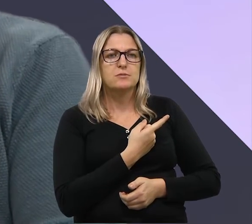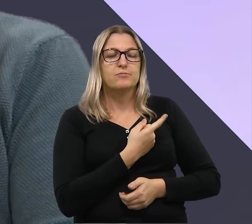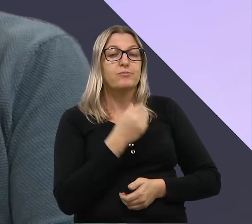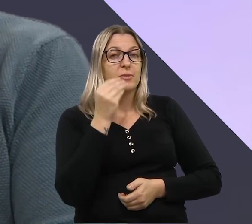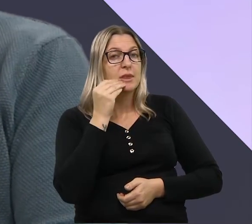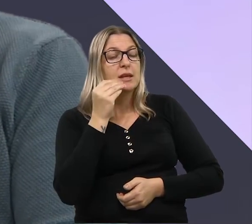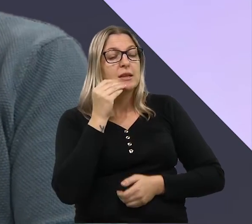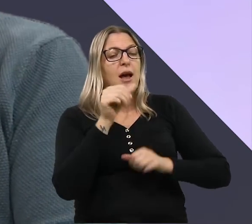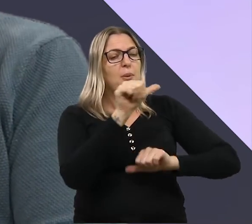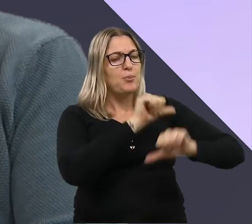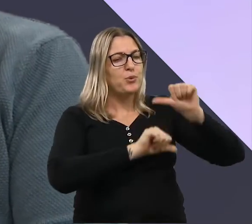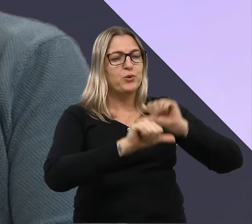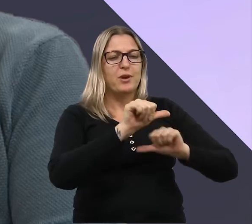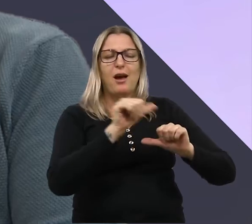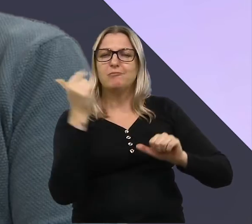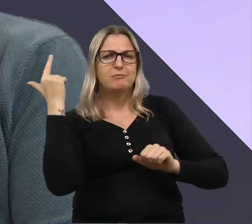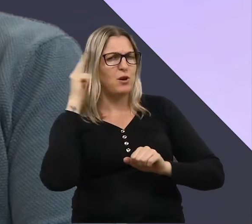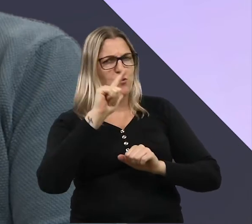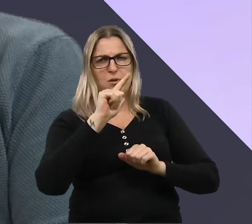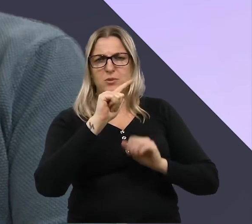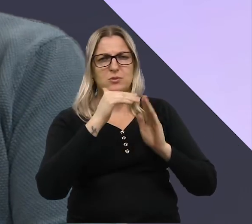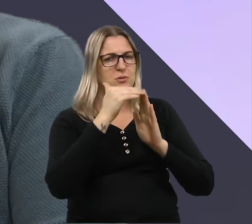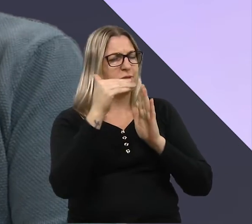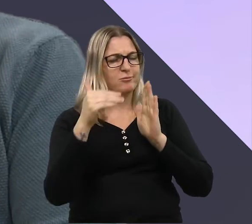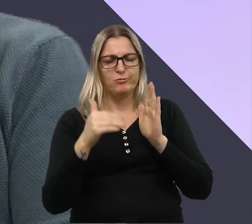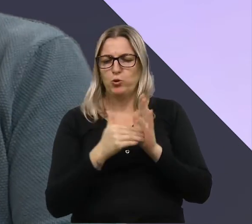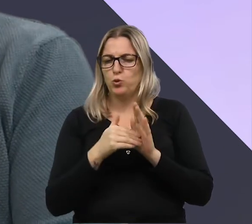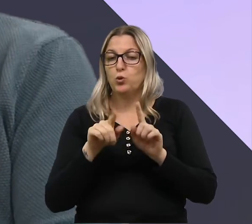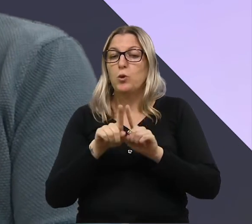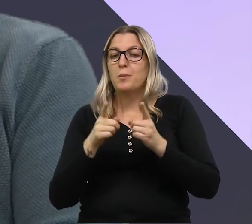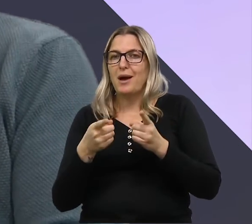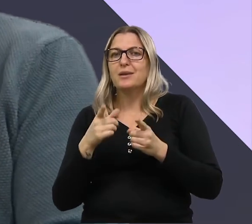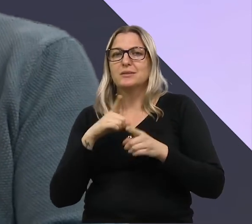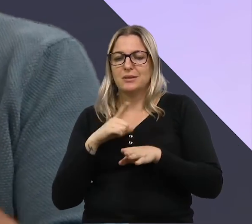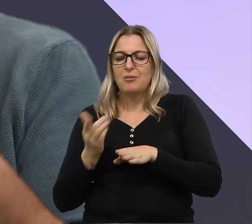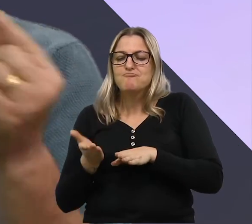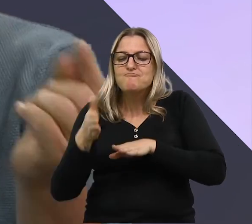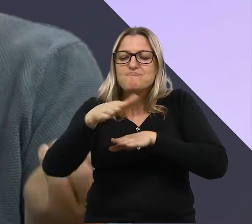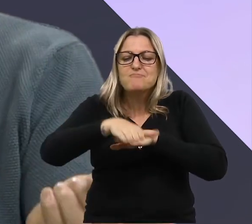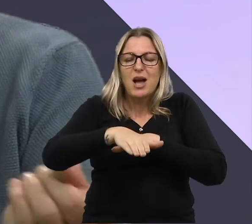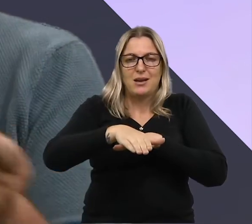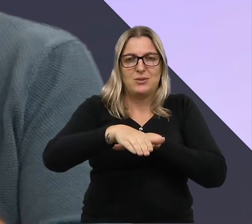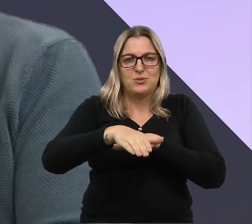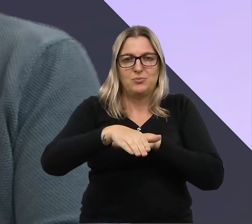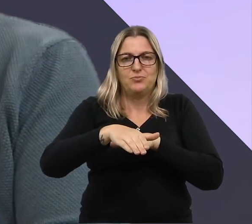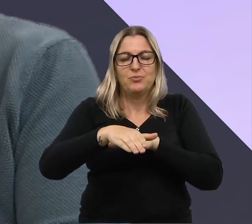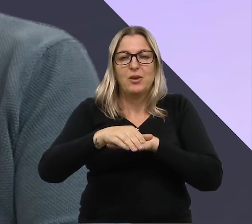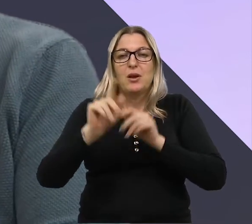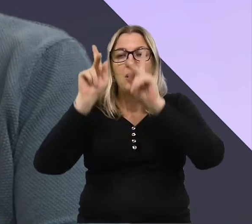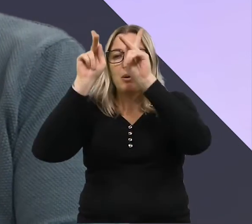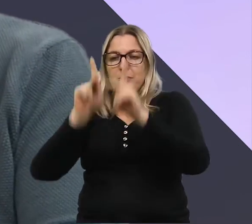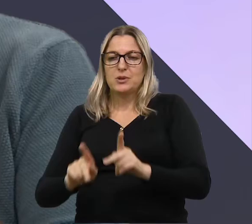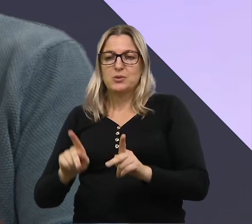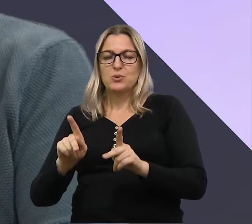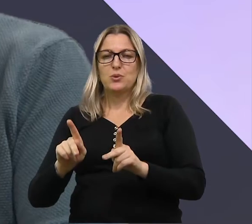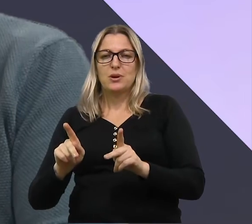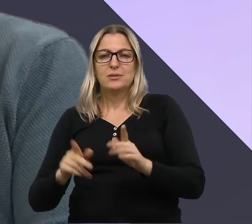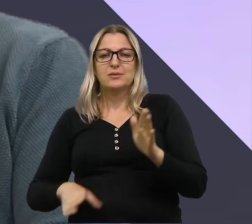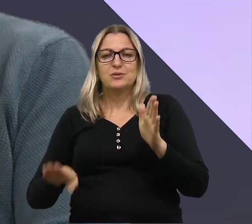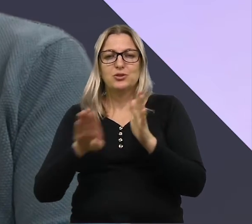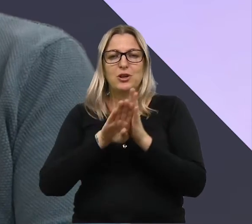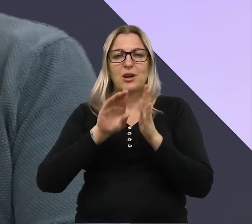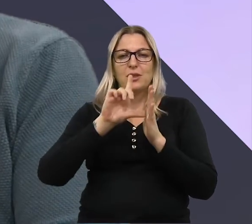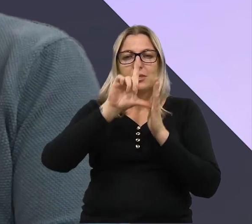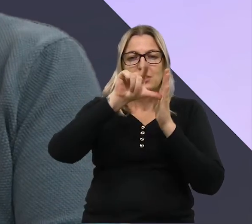mandar só e sabe o que que é muito difícil mas nós vamos dar um passo muito importante quem vier depois desse governo certamente vai